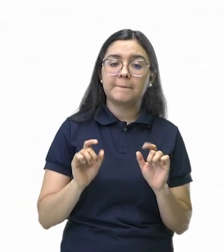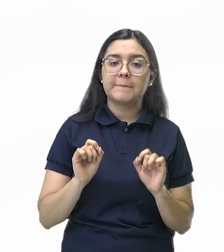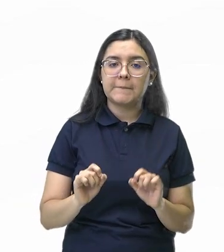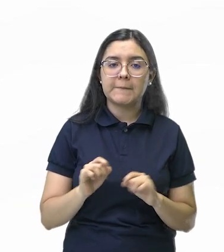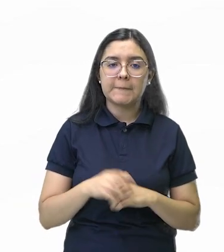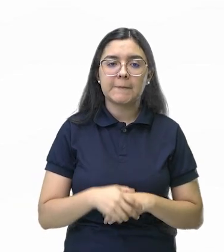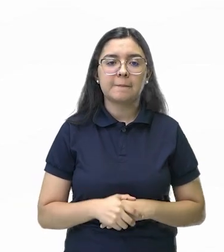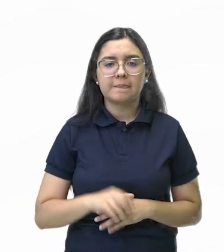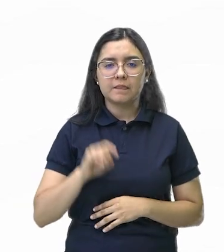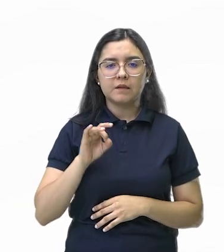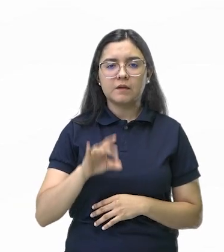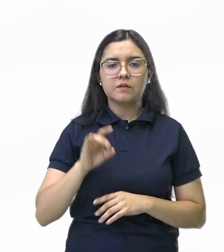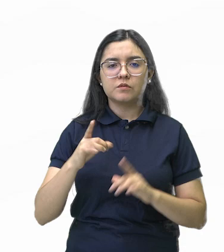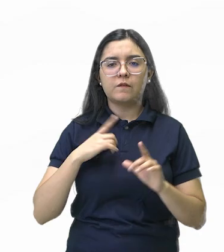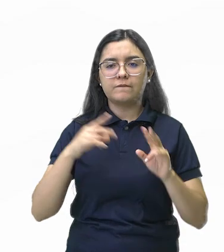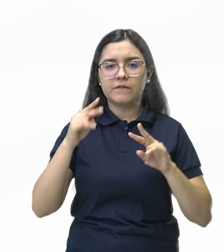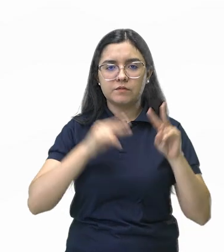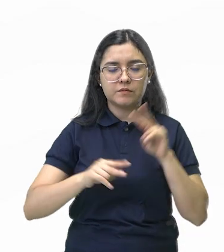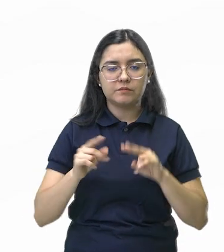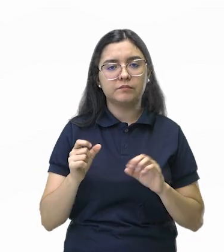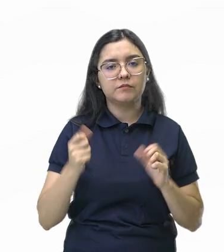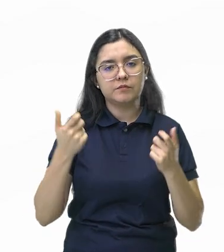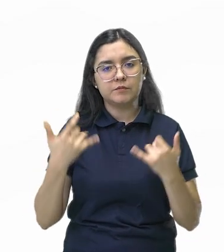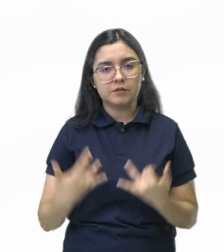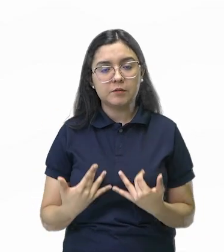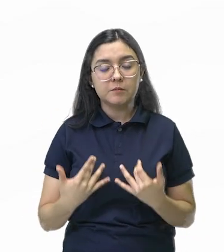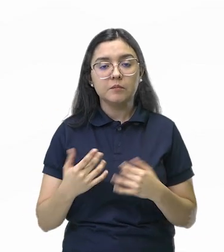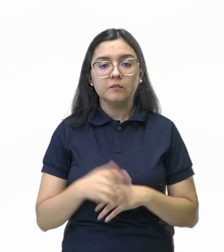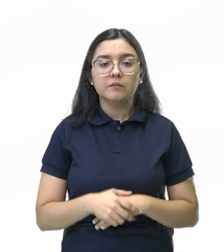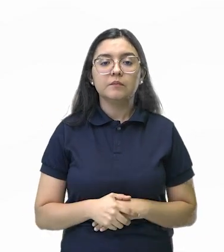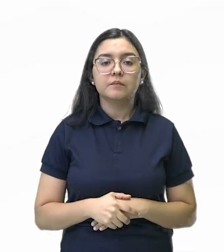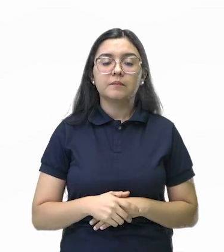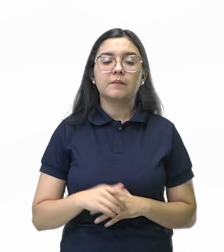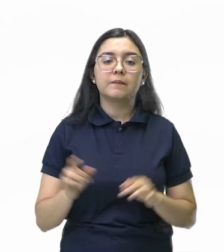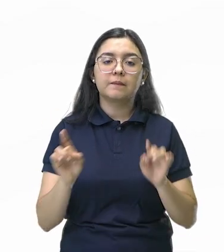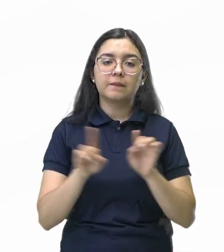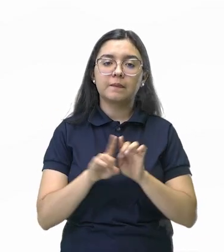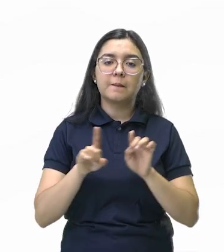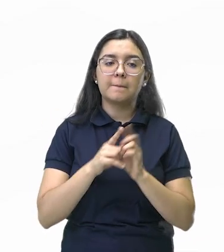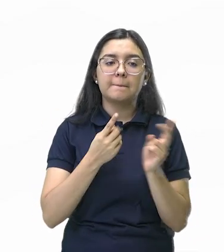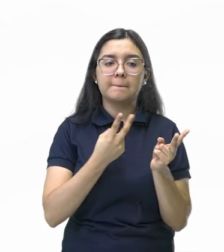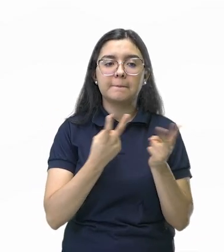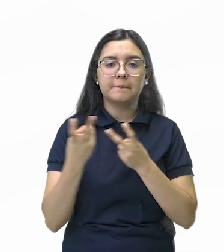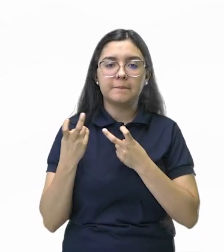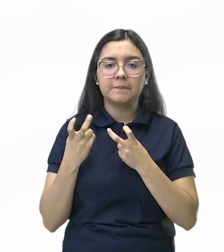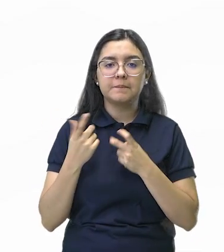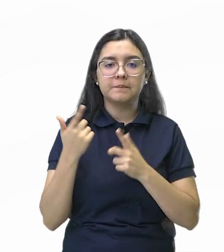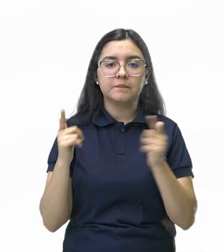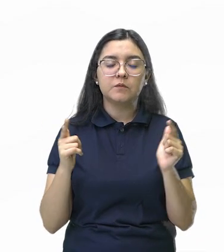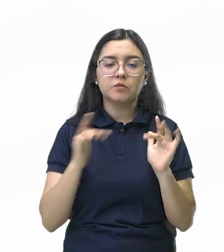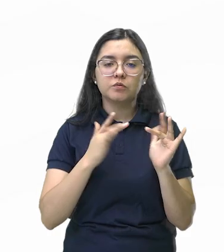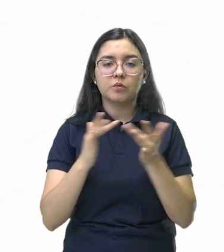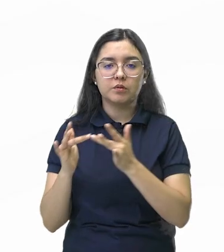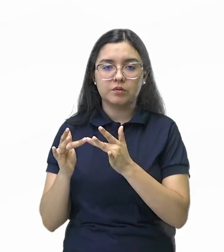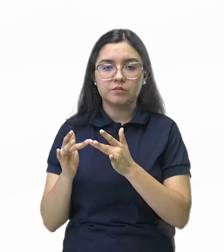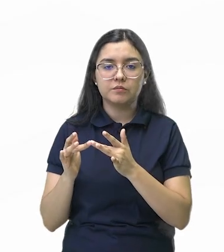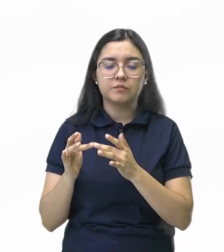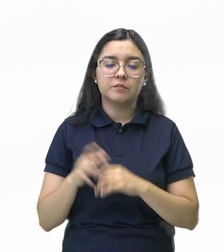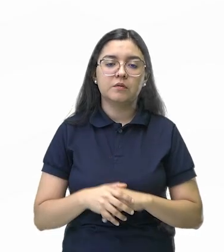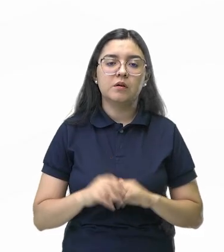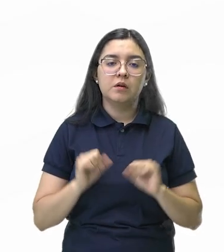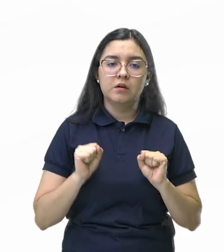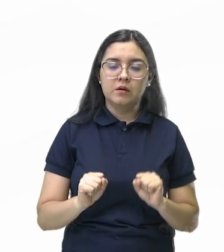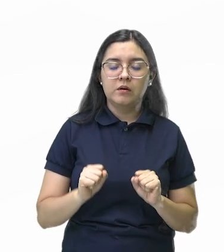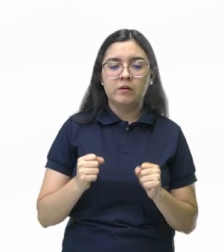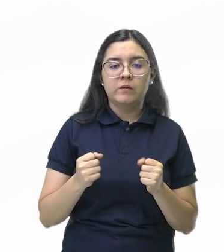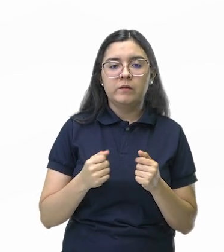fecha-se apenas ao visual, como falamos aqui, cabe para todos os outros contextos, seja para algo